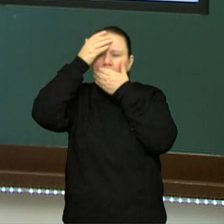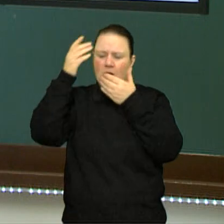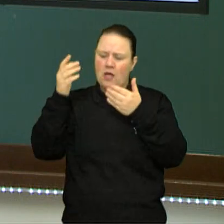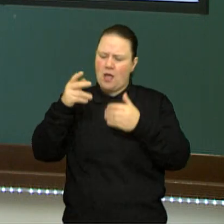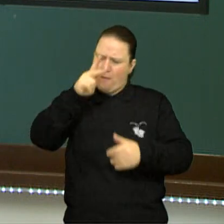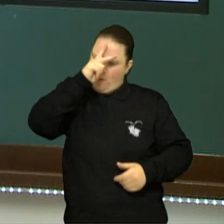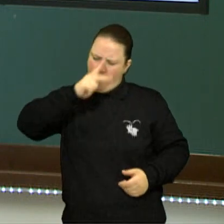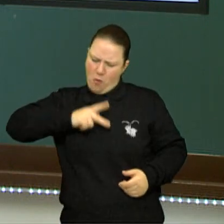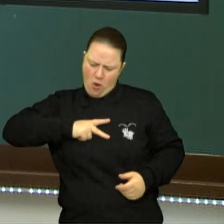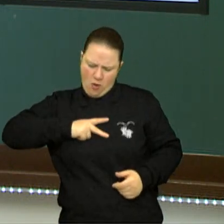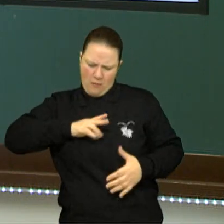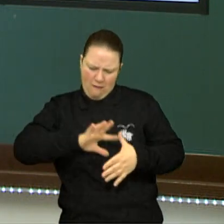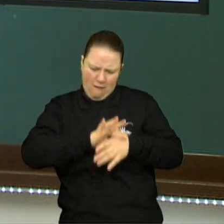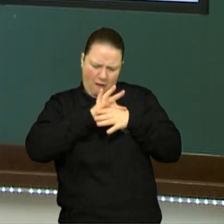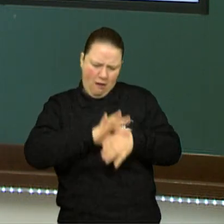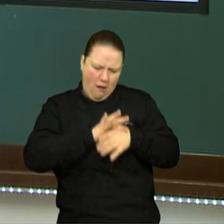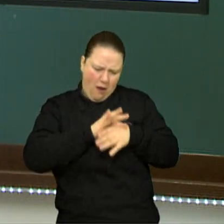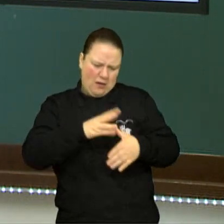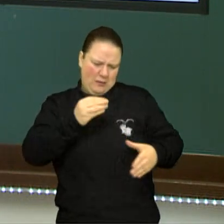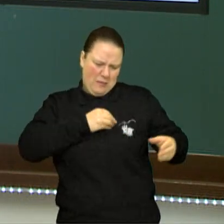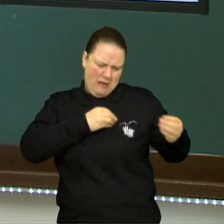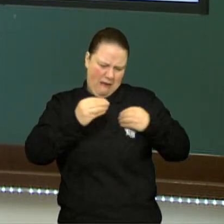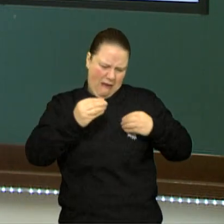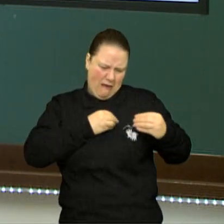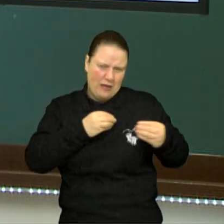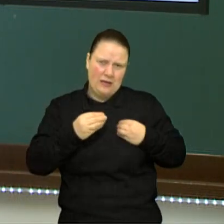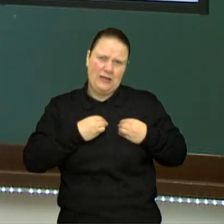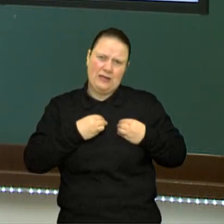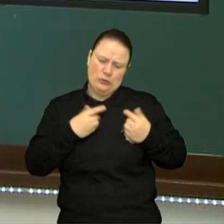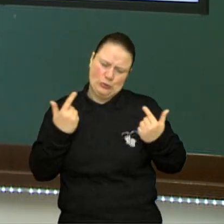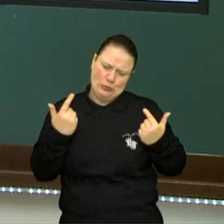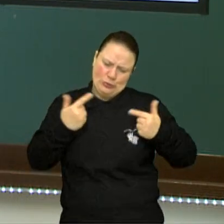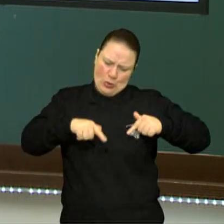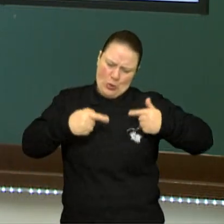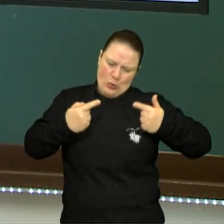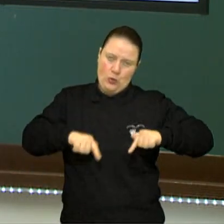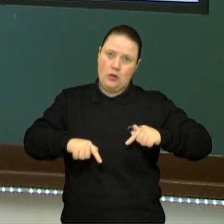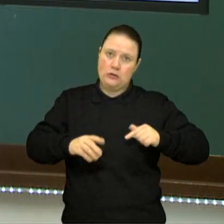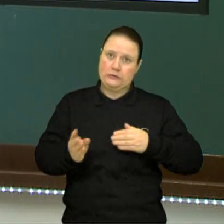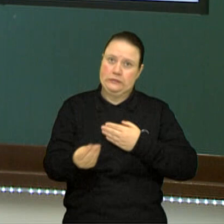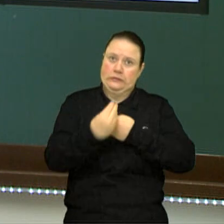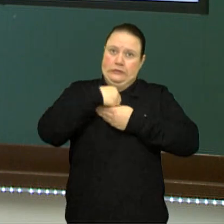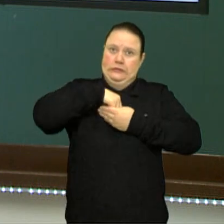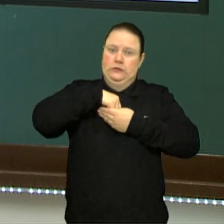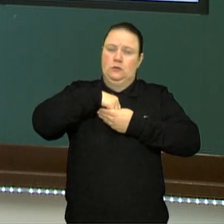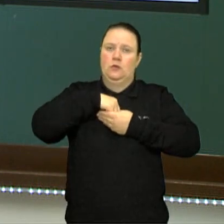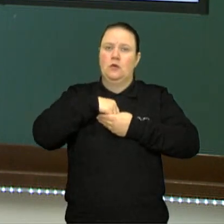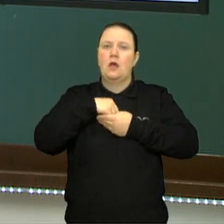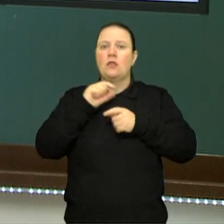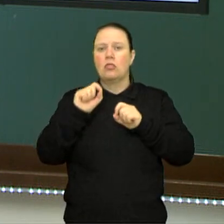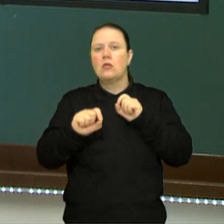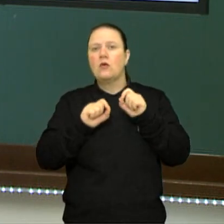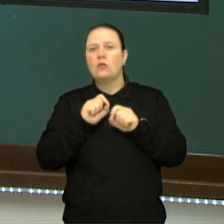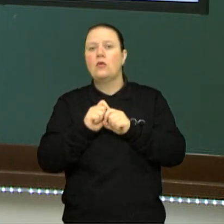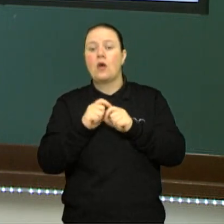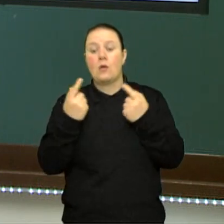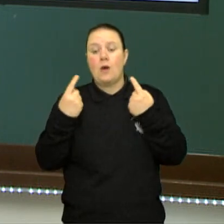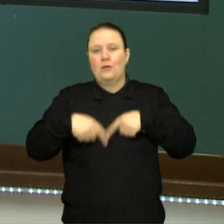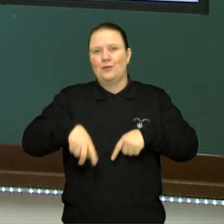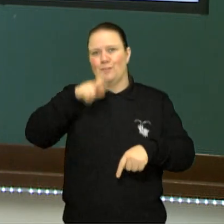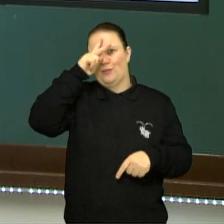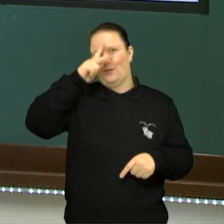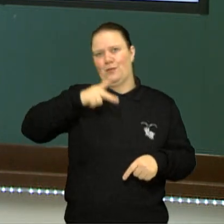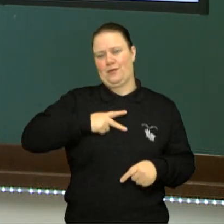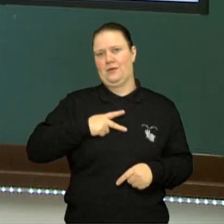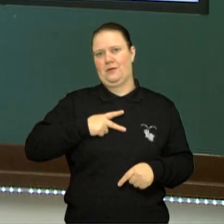contra o pecado, né? Essa luta interna em que o muçulmano tem da religião, de seguir Alá, contra a sua própria carne, contra o seu